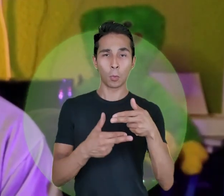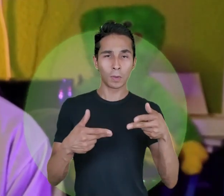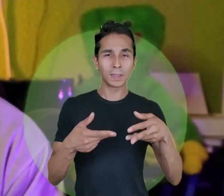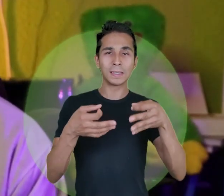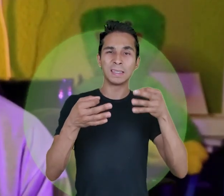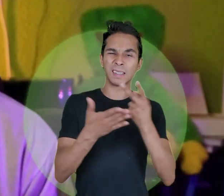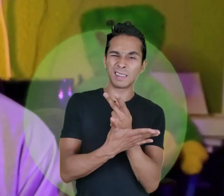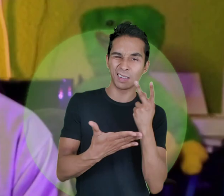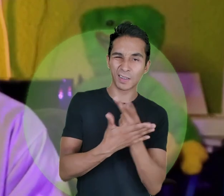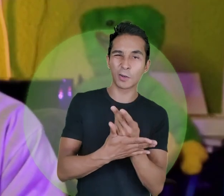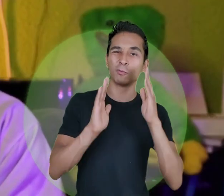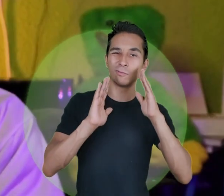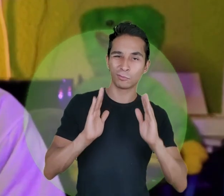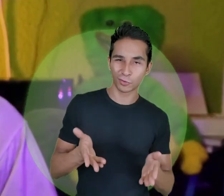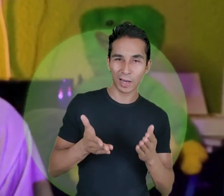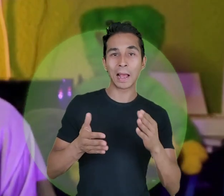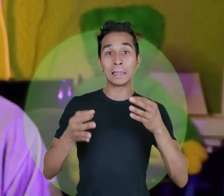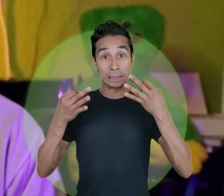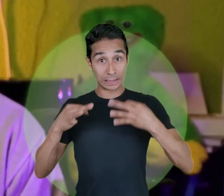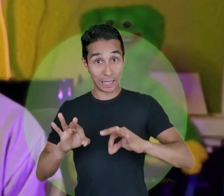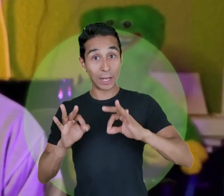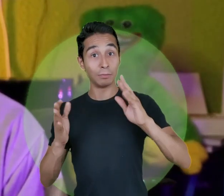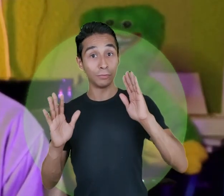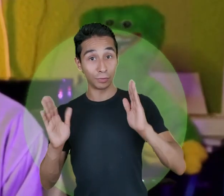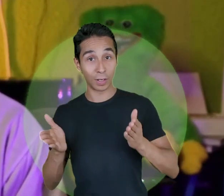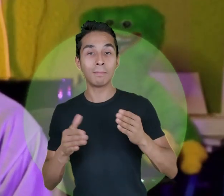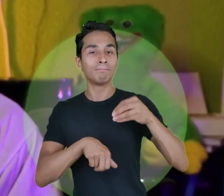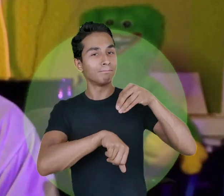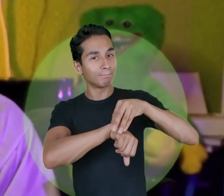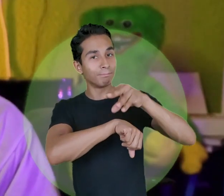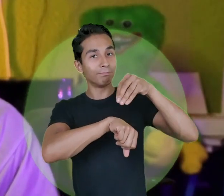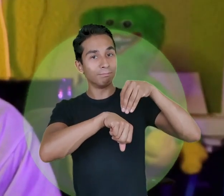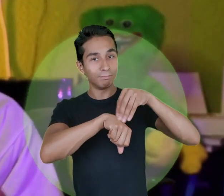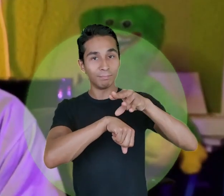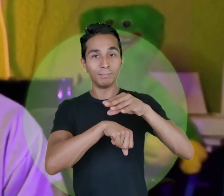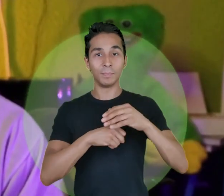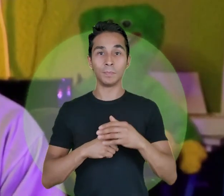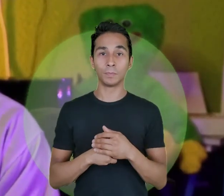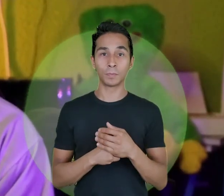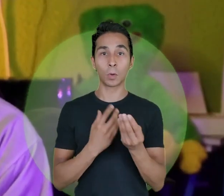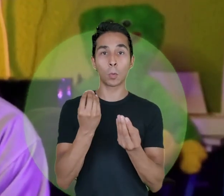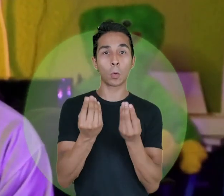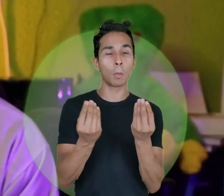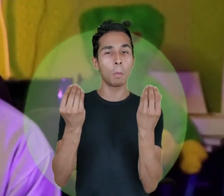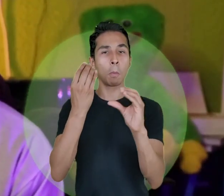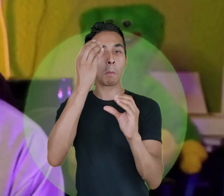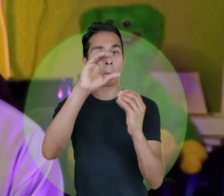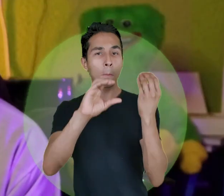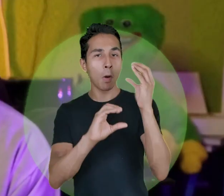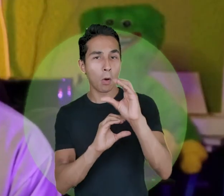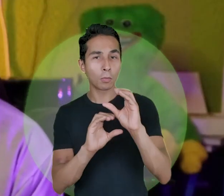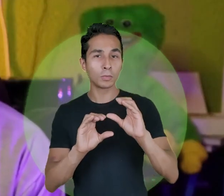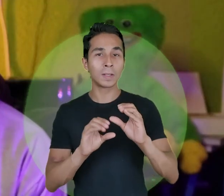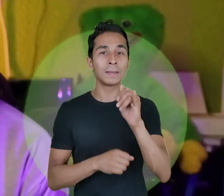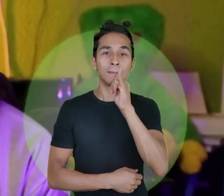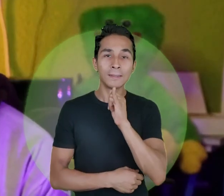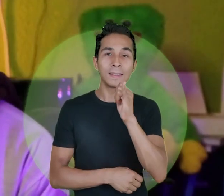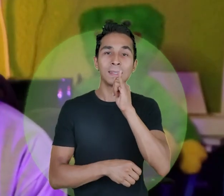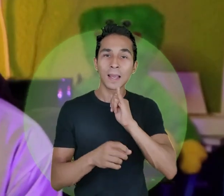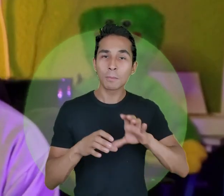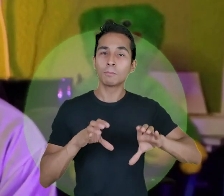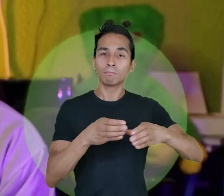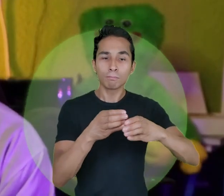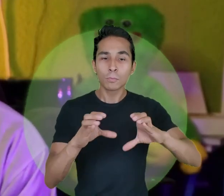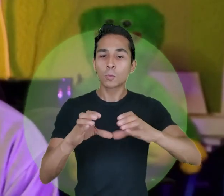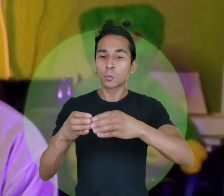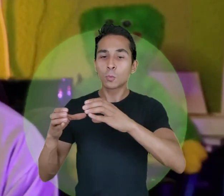acertos, ferramentas, novas mídias, possibilidades, casos de outros grupos e outros artistas, né, inspirações aí que podem